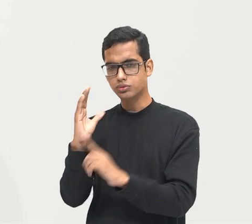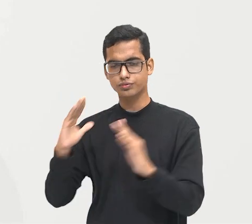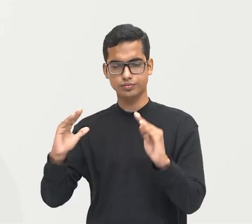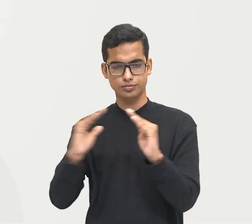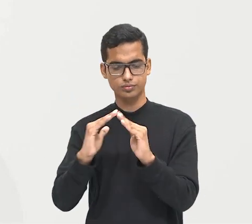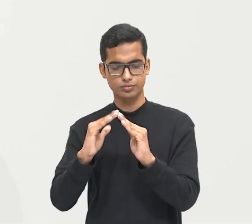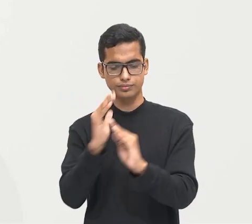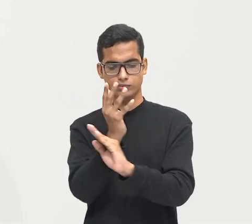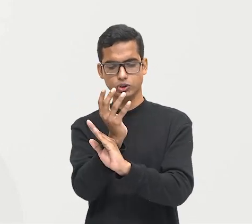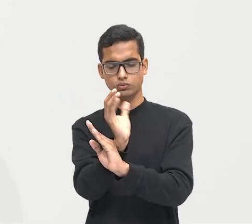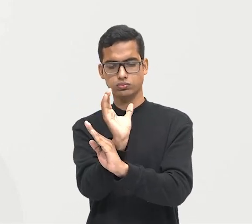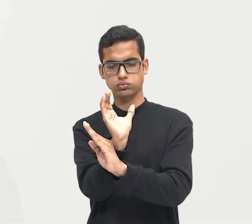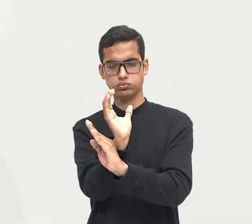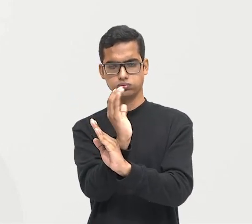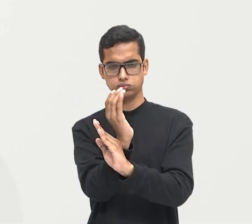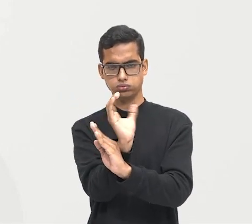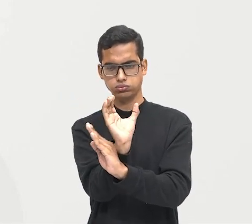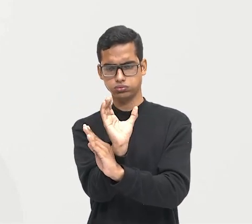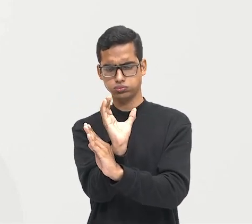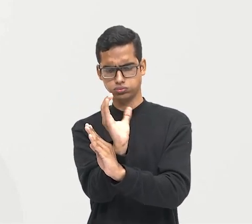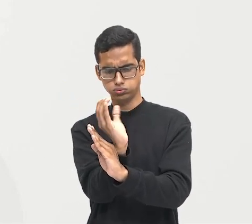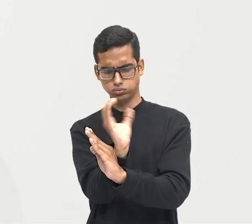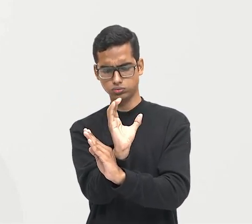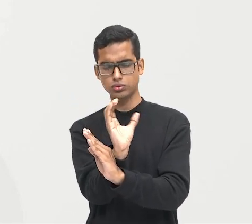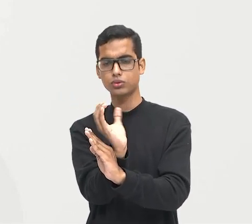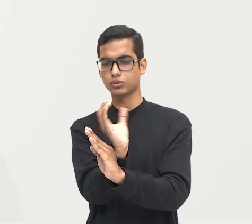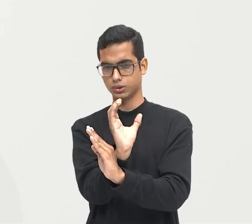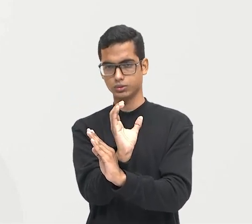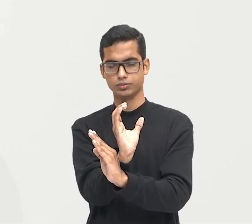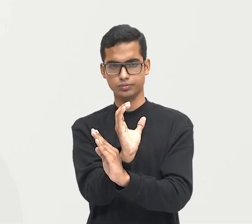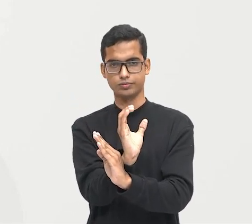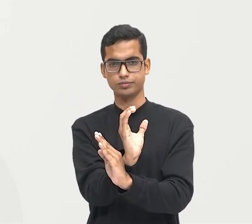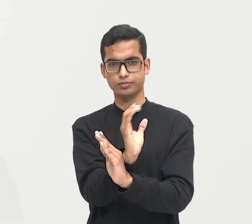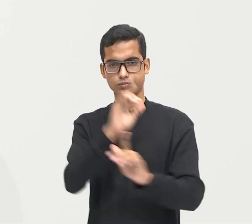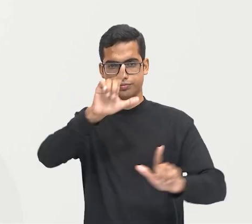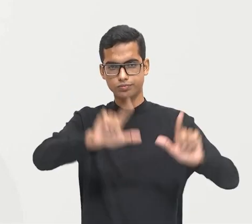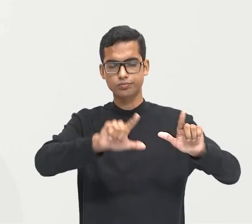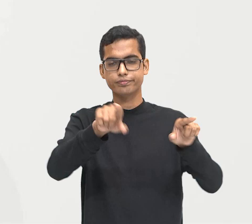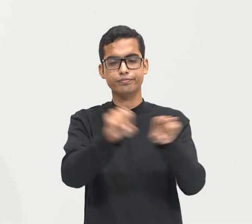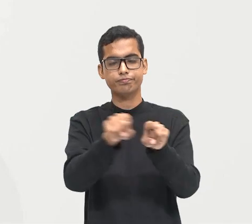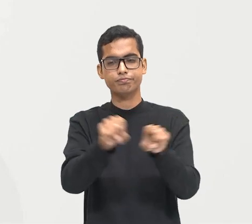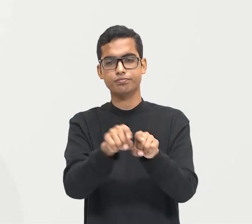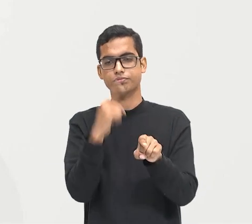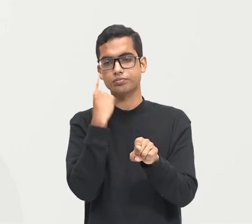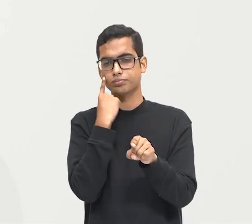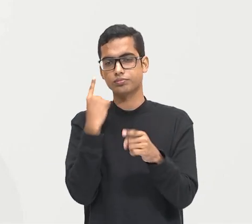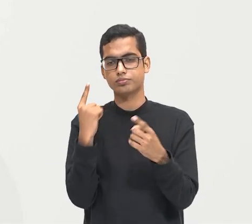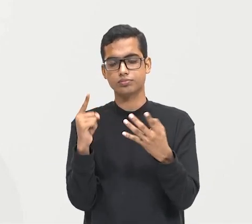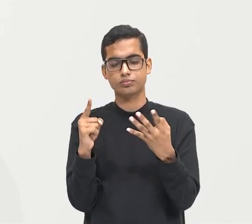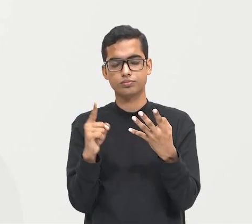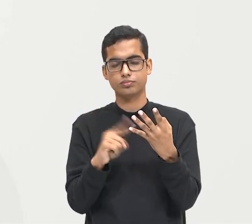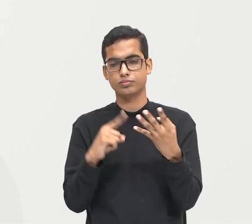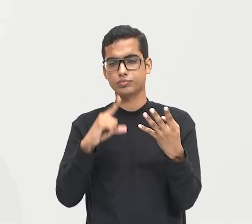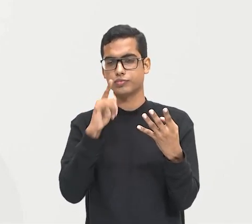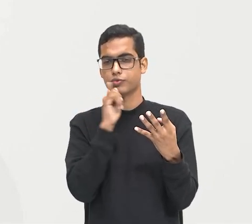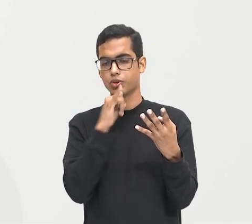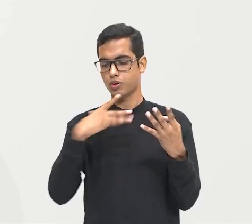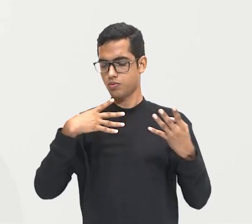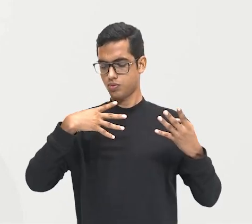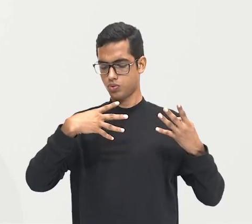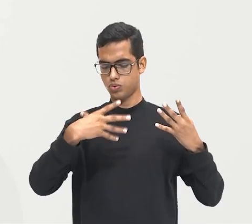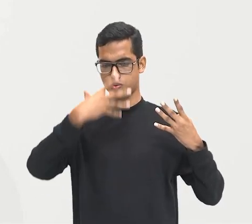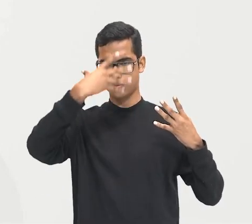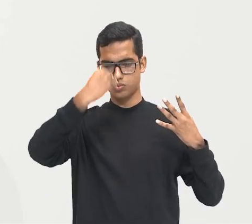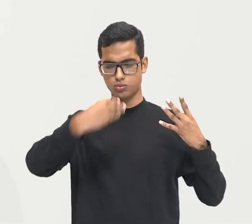receber e também emitir sinais, né, de TV, por exemplo, e os exames aqui, ó, no caso do raio-x, né, o raio-x